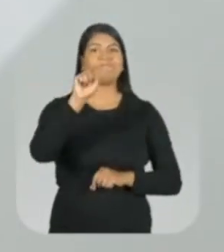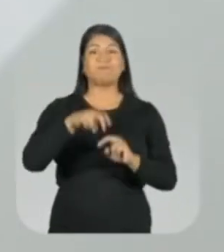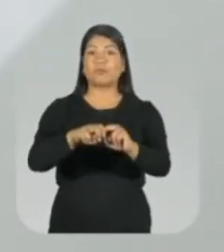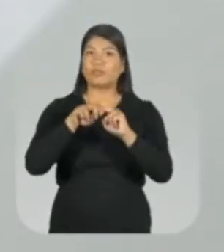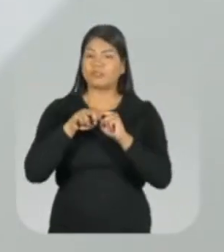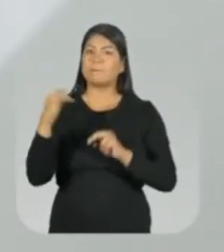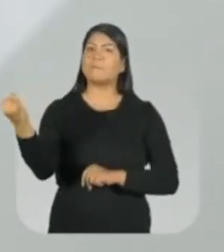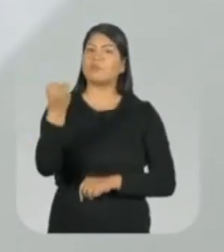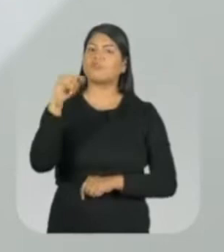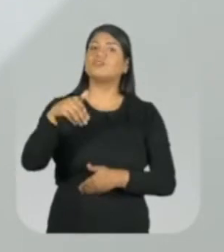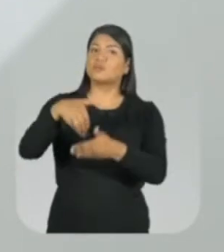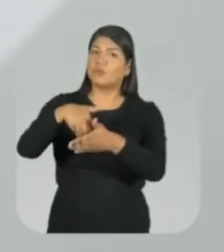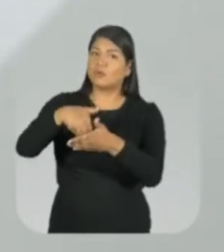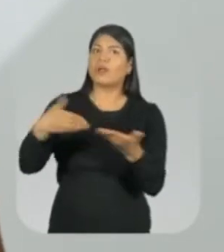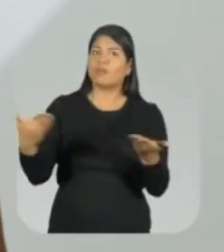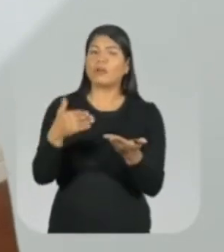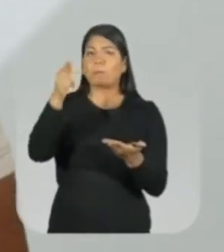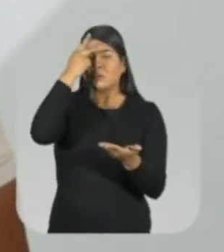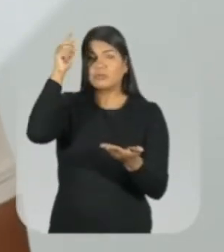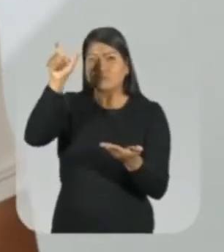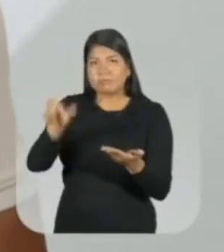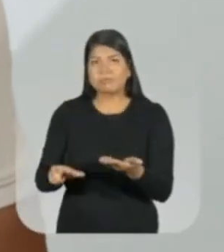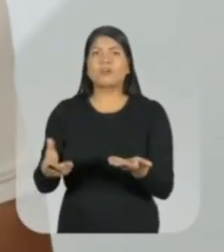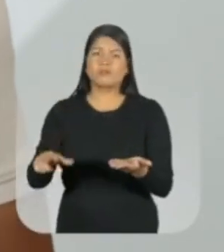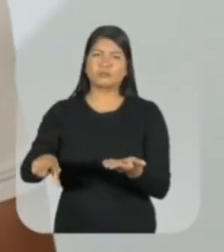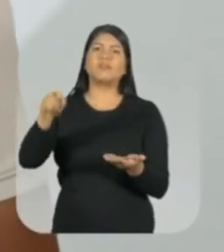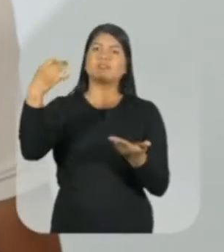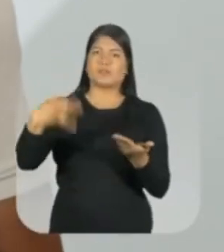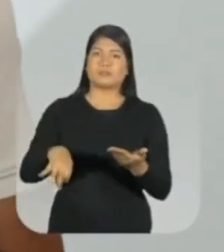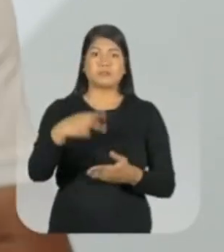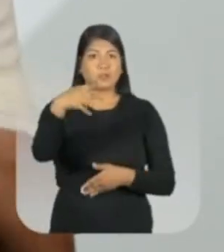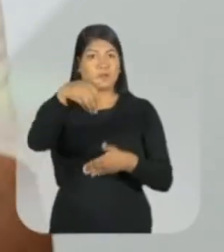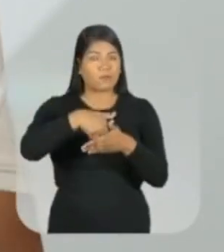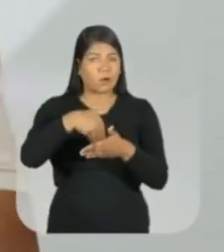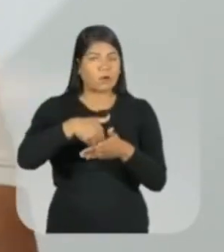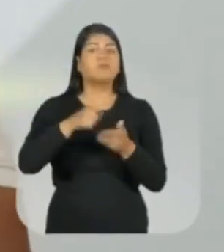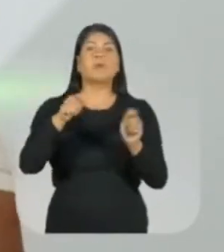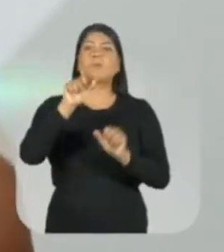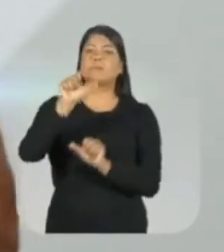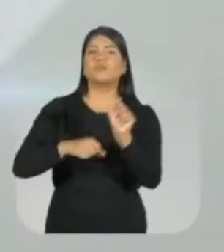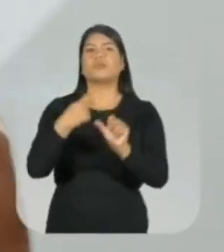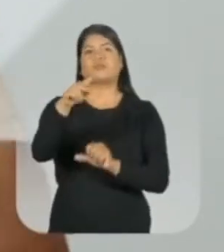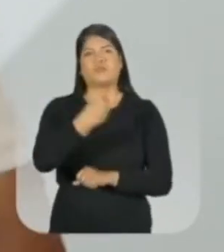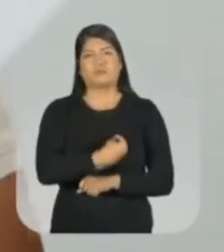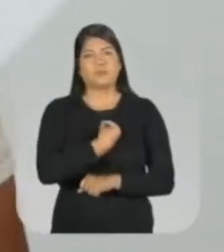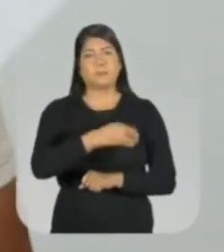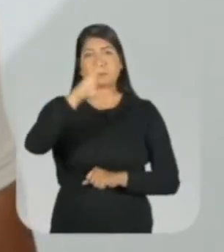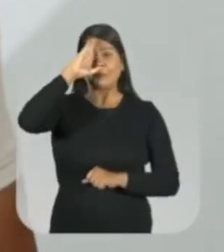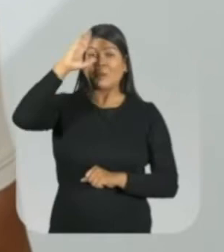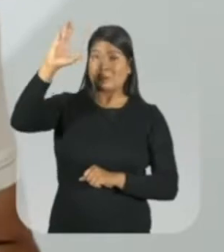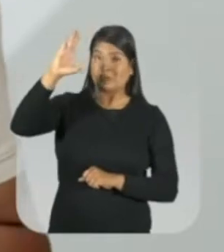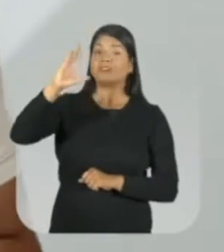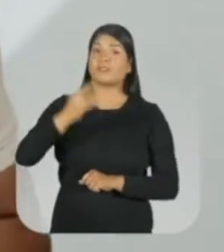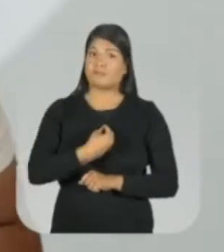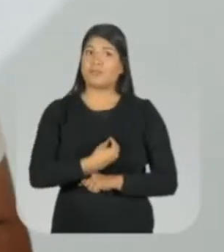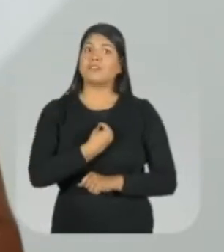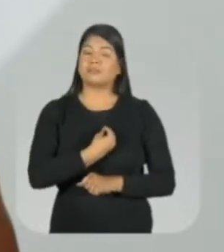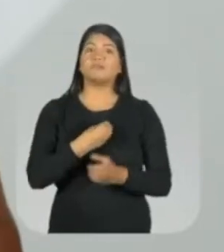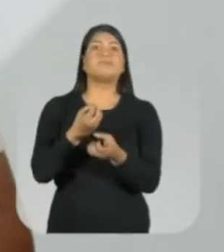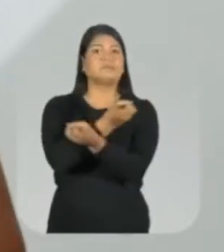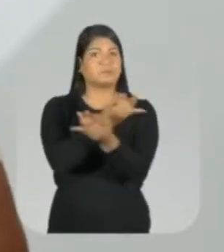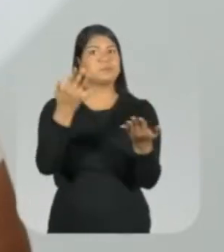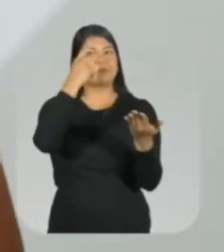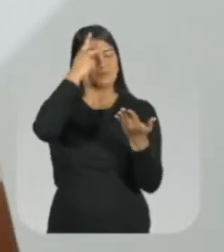Por isso, a importância de votar em alguém neste segundo turno. O seu voto muda a sua vida e,